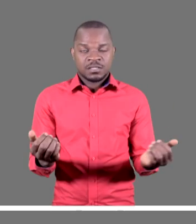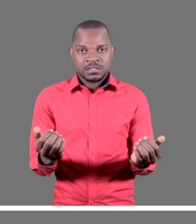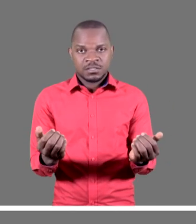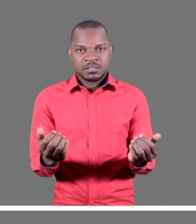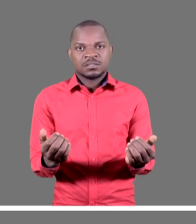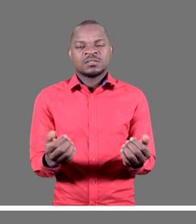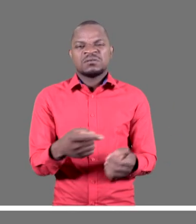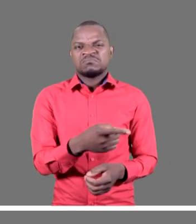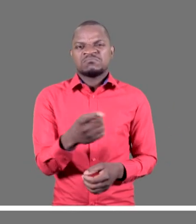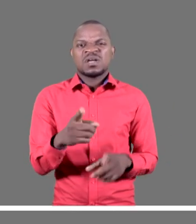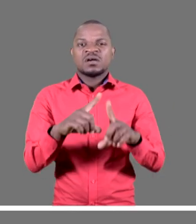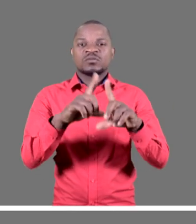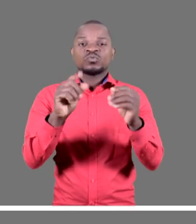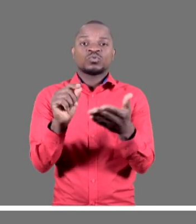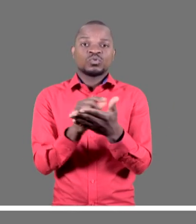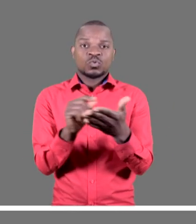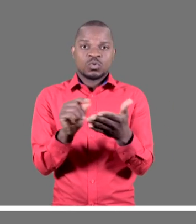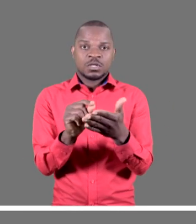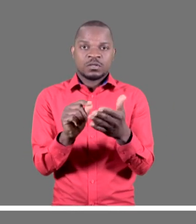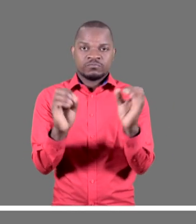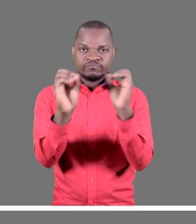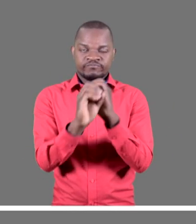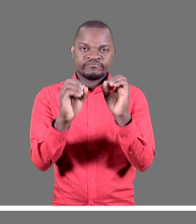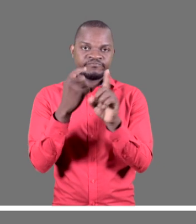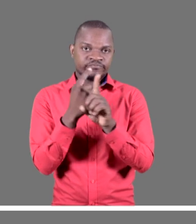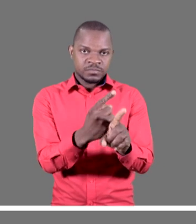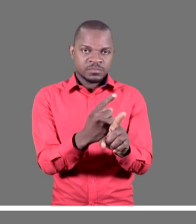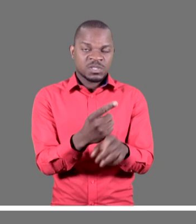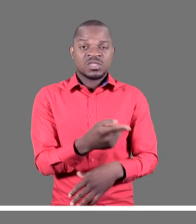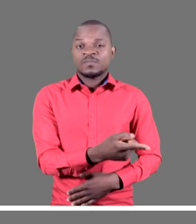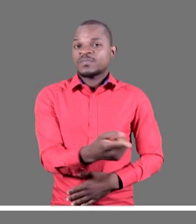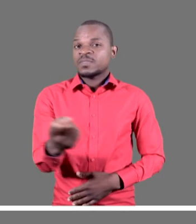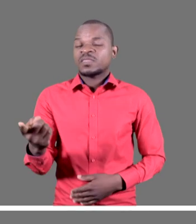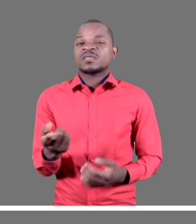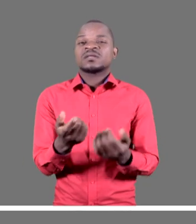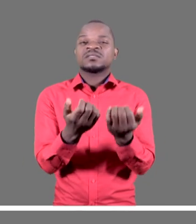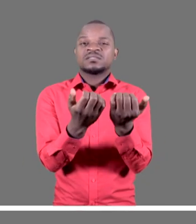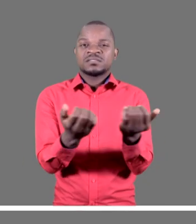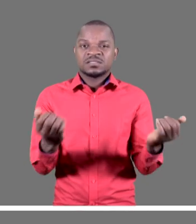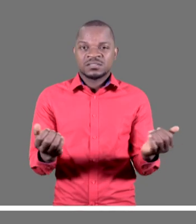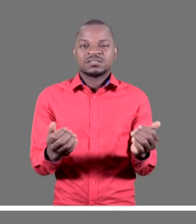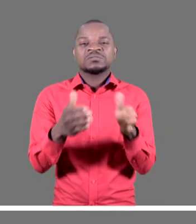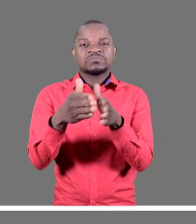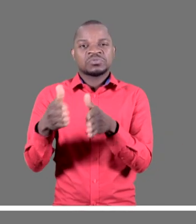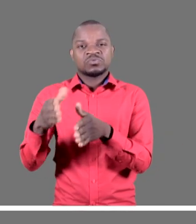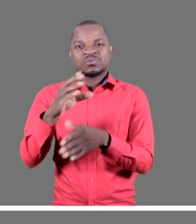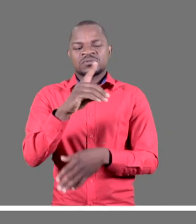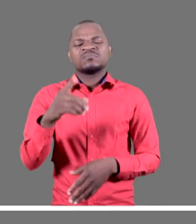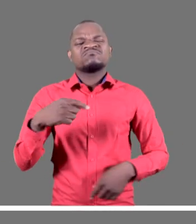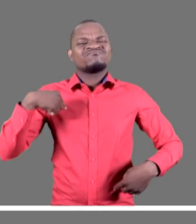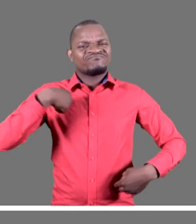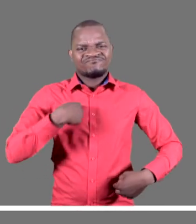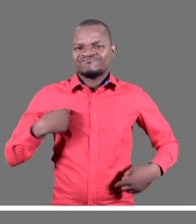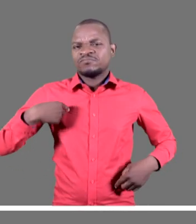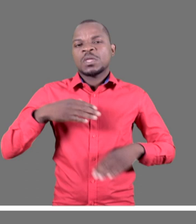e que neste momento não se encontram a estudar, elas, eu posso dizer que são as principais afetadas.